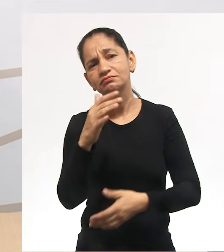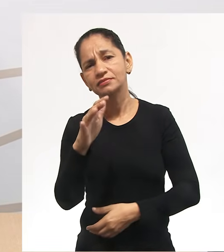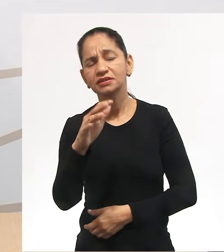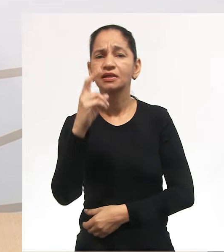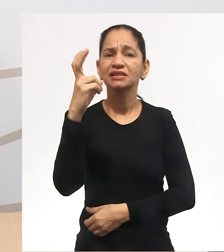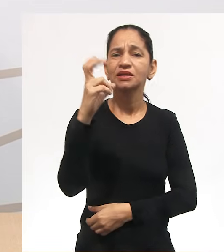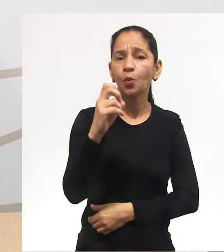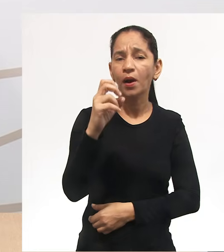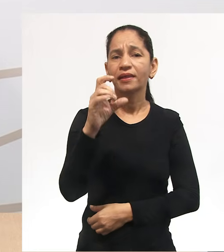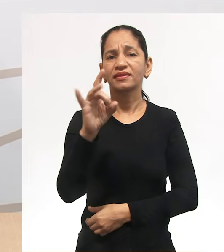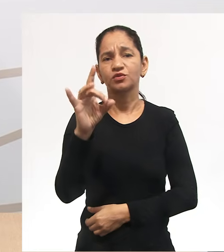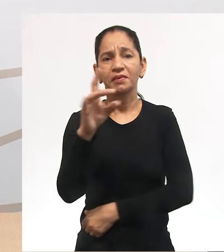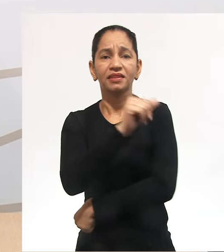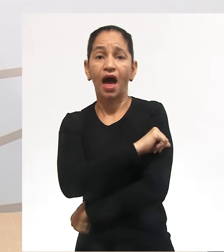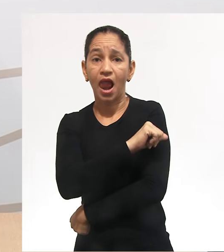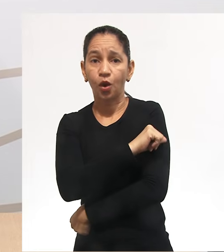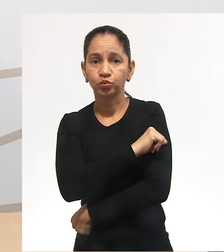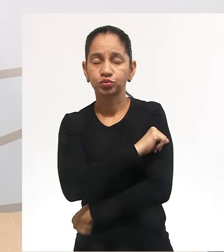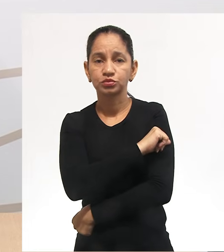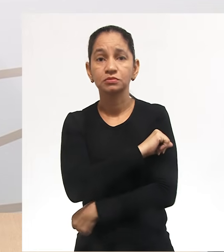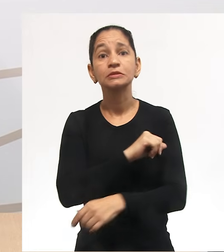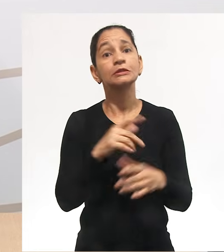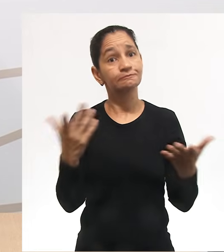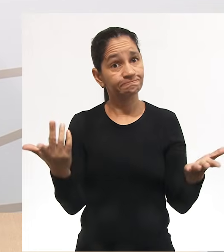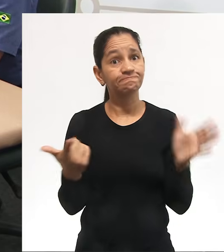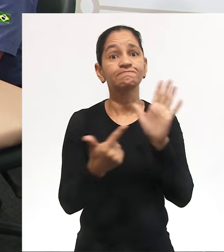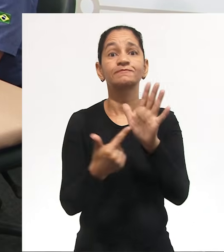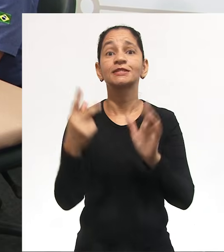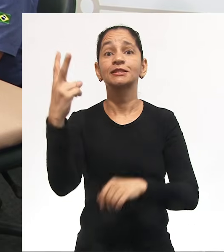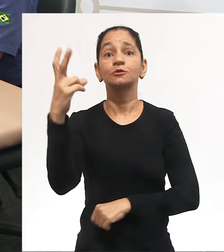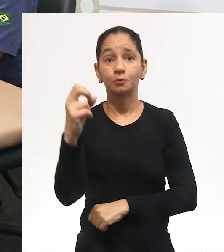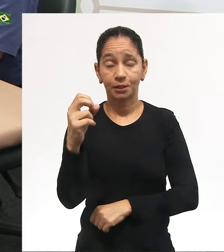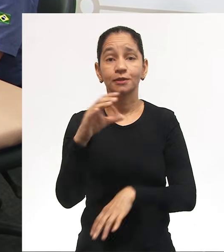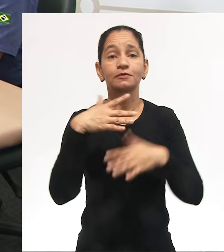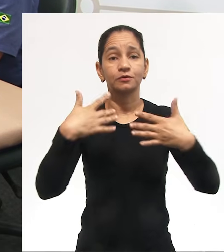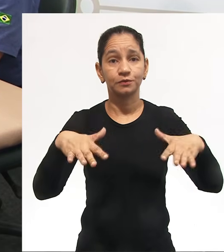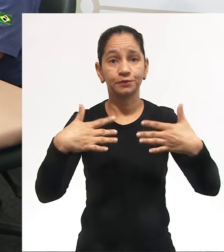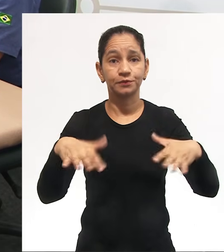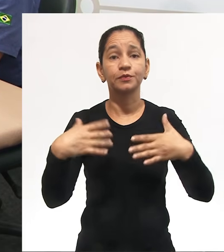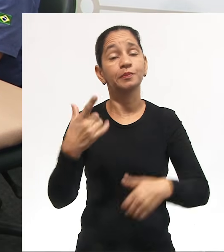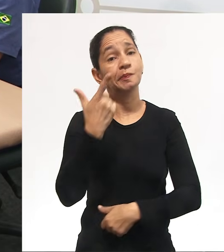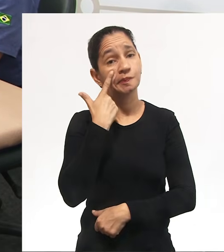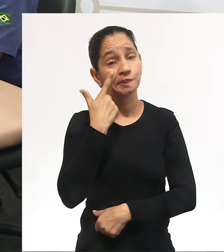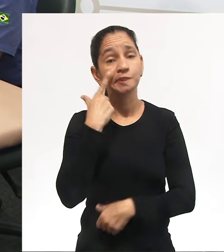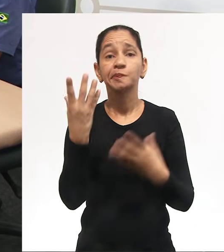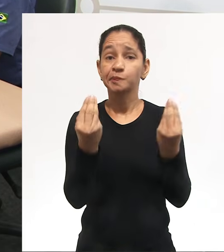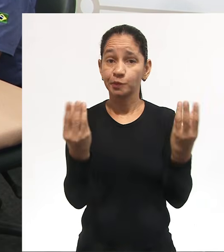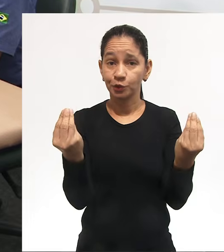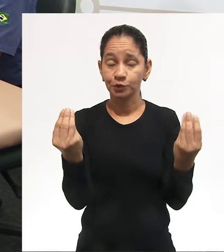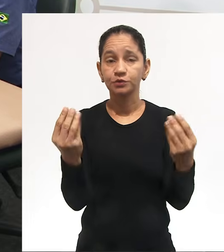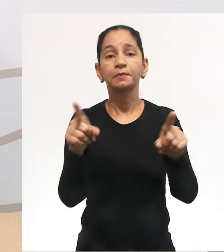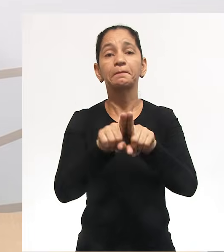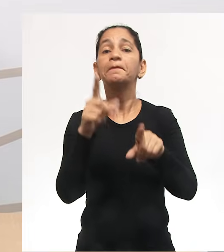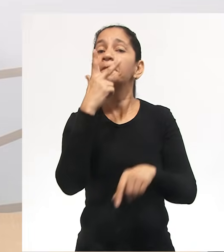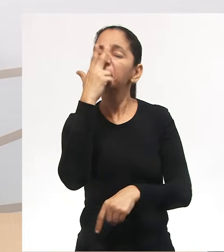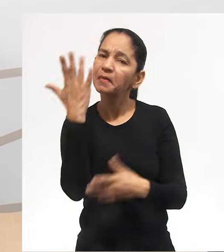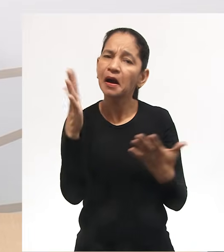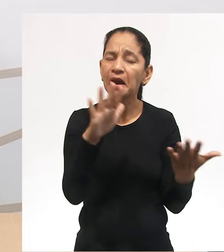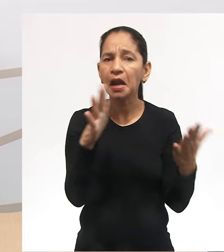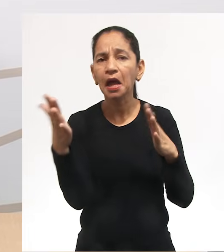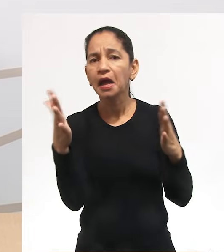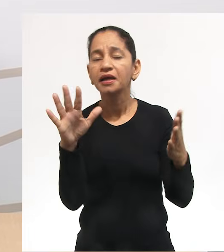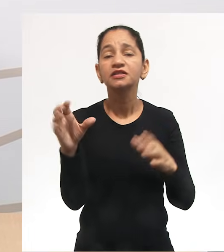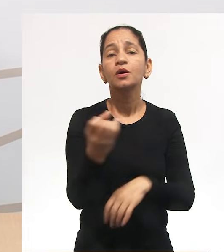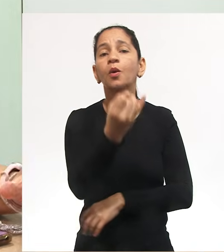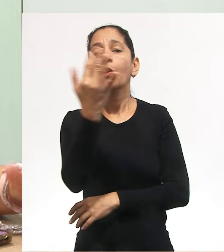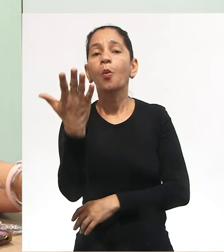AE, a gente tinha cerca de 50 alunos. Nossa, uma quantidade expressiva. Isso, 50 alunos. Então, desses 50 alunos,